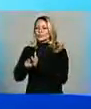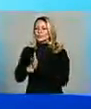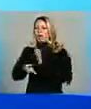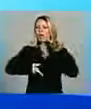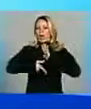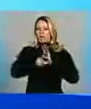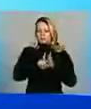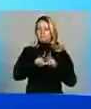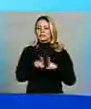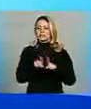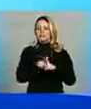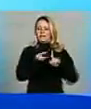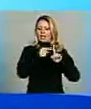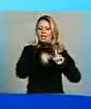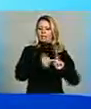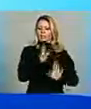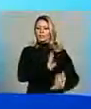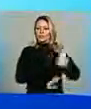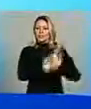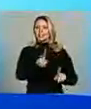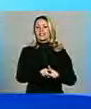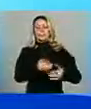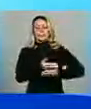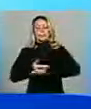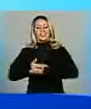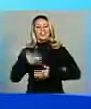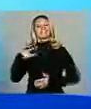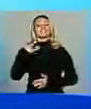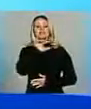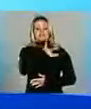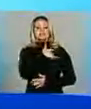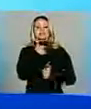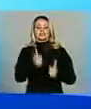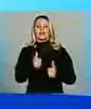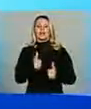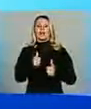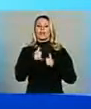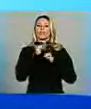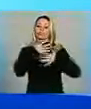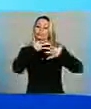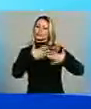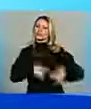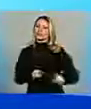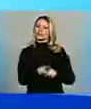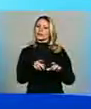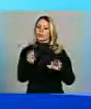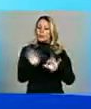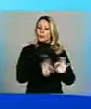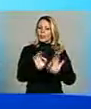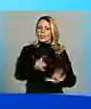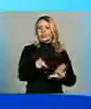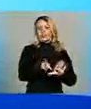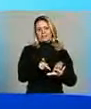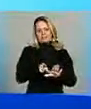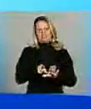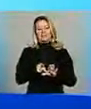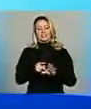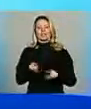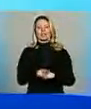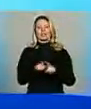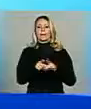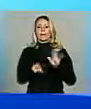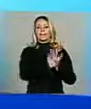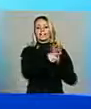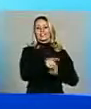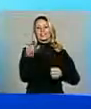precoce, gravidez assistida e bebê saudável. Estes assuntos, aliados ao teste do pezinho, fazem parte do